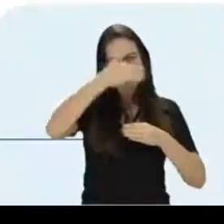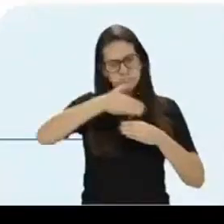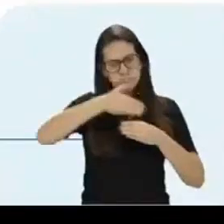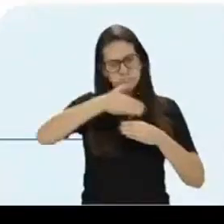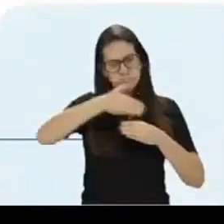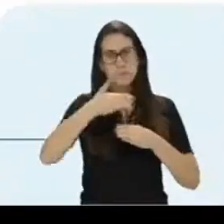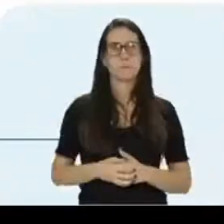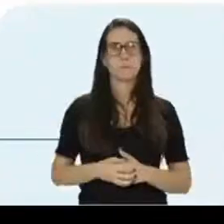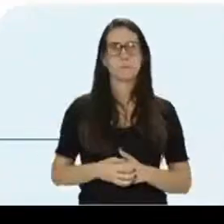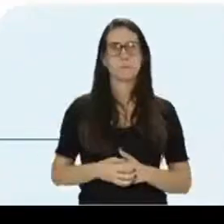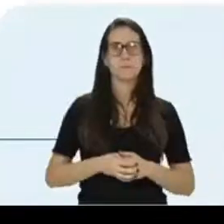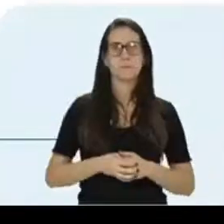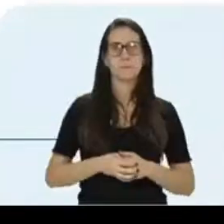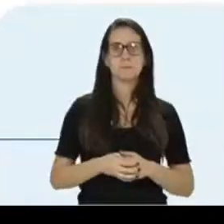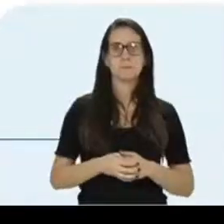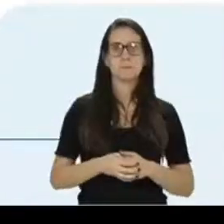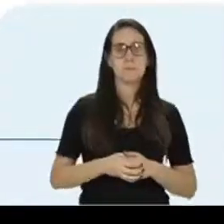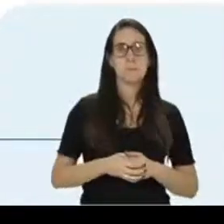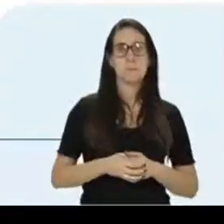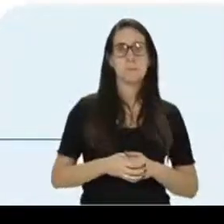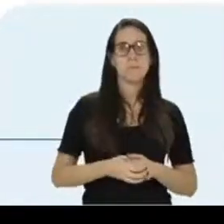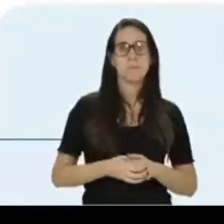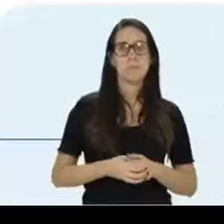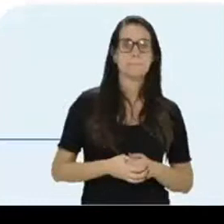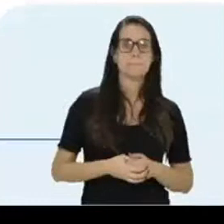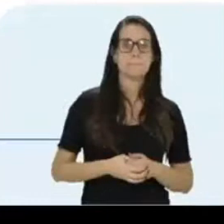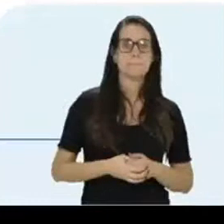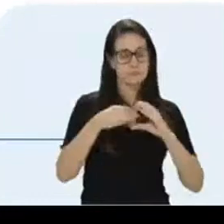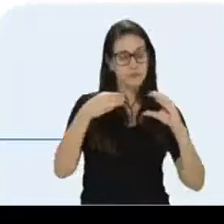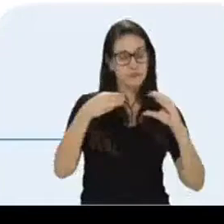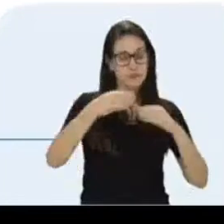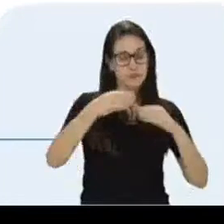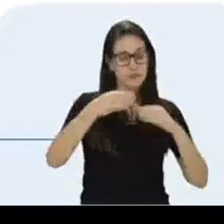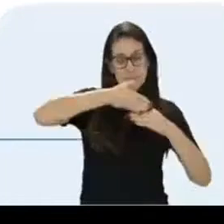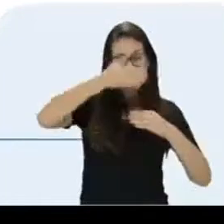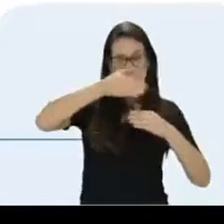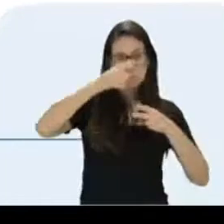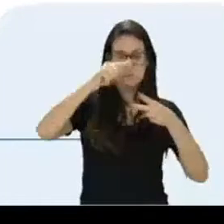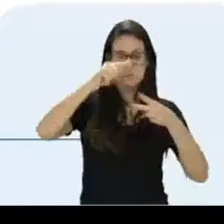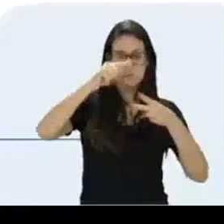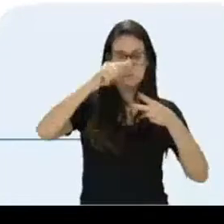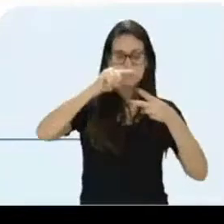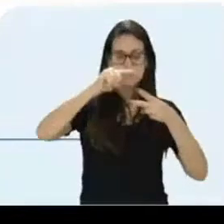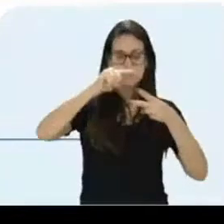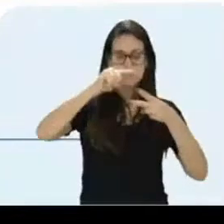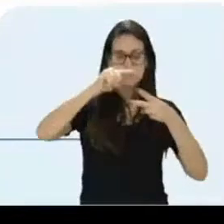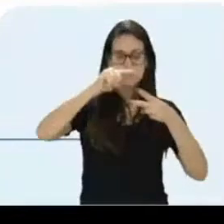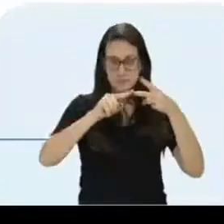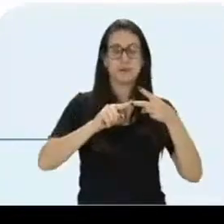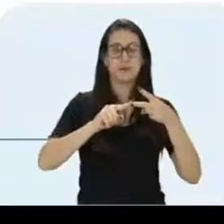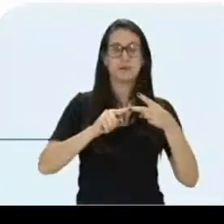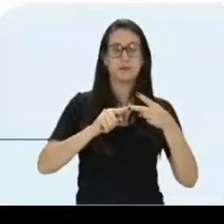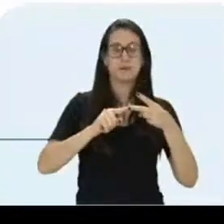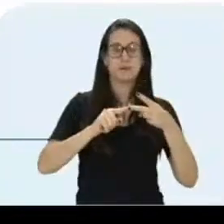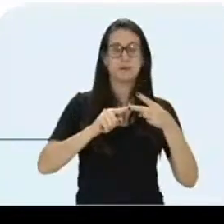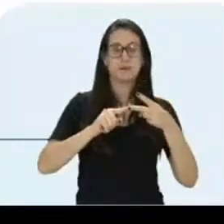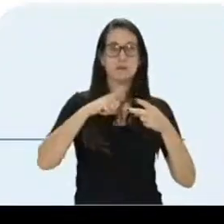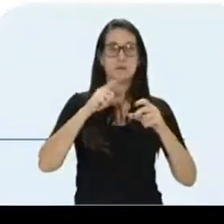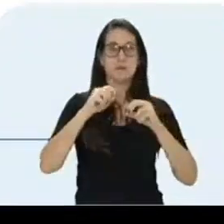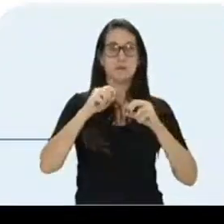Então, a parede celular, ela envolve nas células procariontes e nas células eucariontes vegetais,